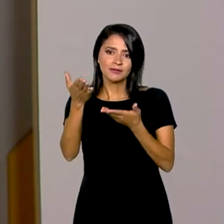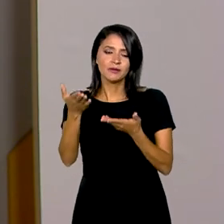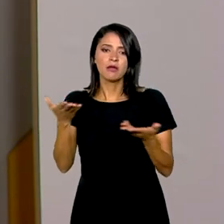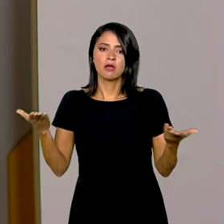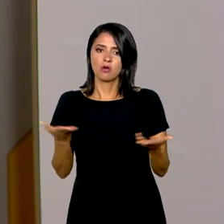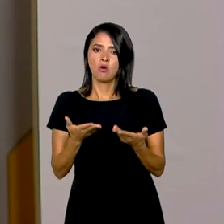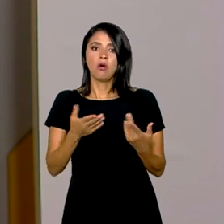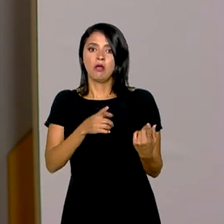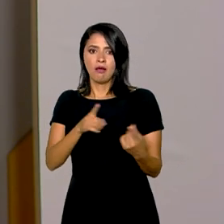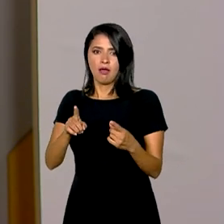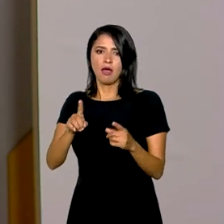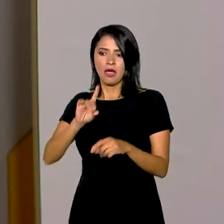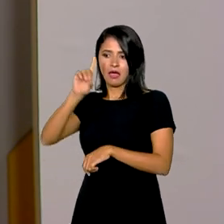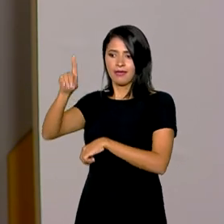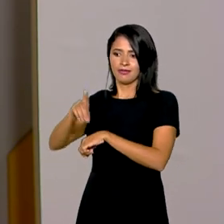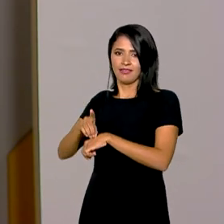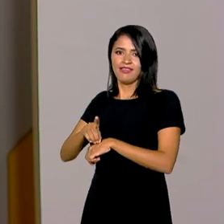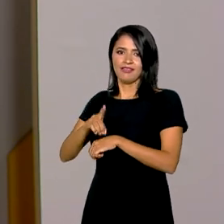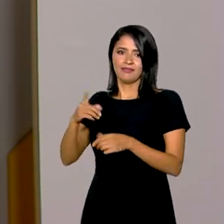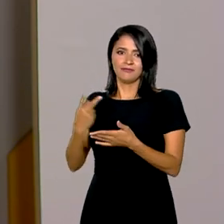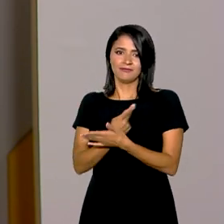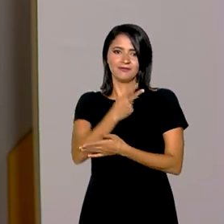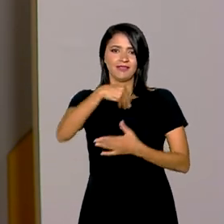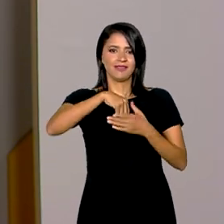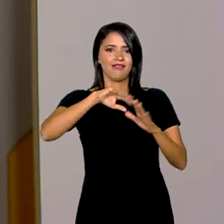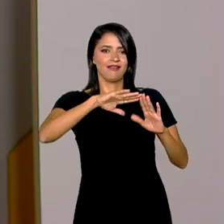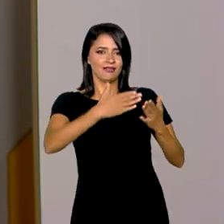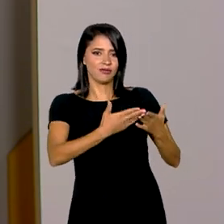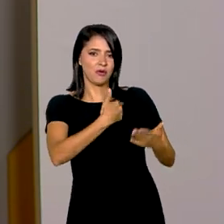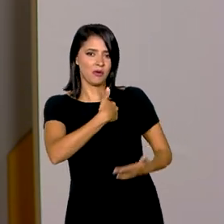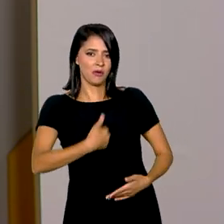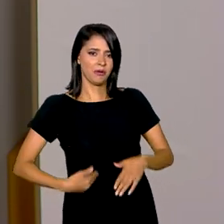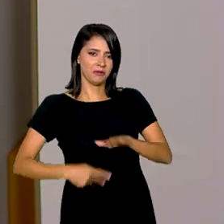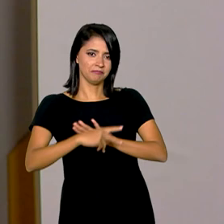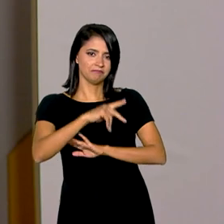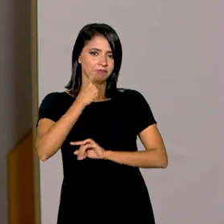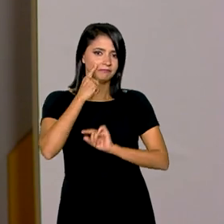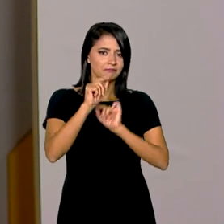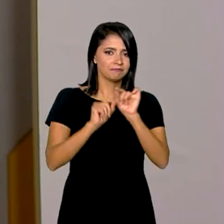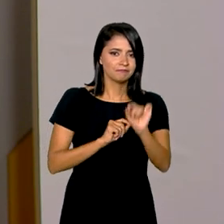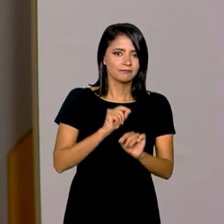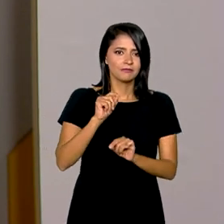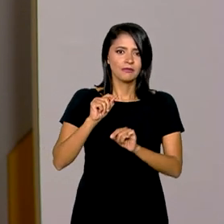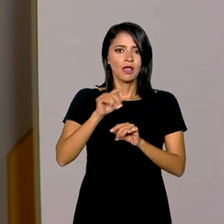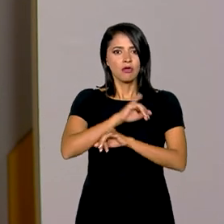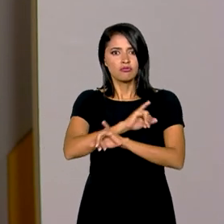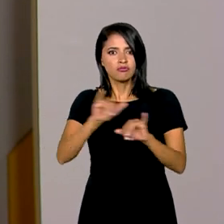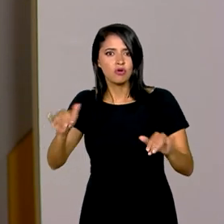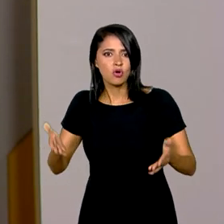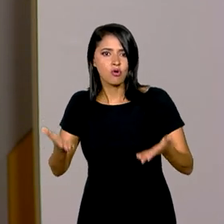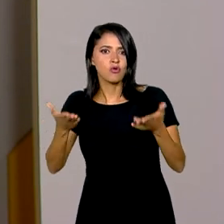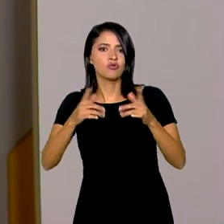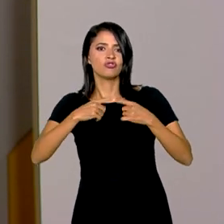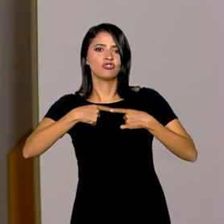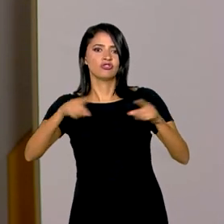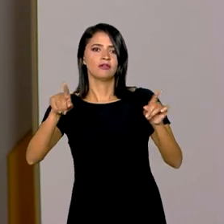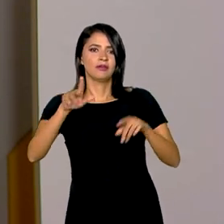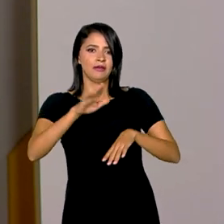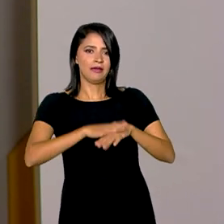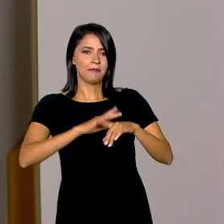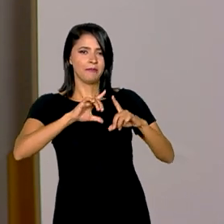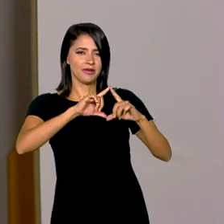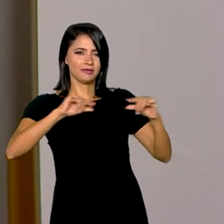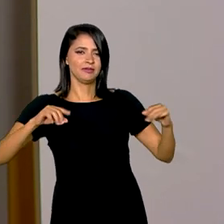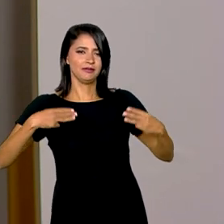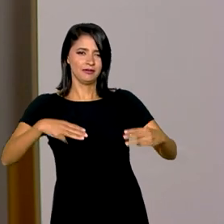Agora, o combate à dengue chegou na rede pública de ensino do país. A mobilização foi lançada hoje em Brasília pelos Ministérios